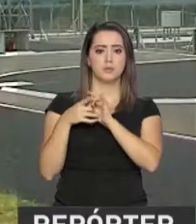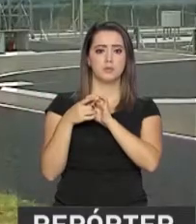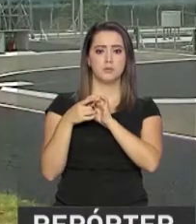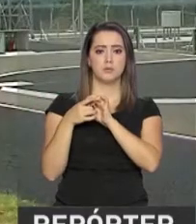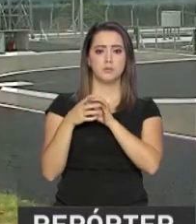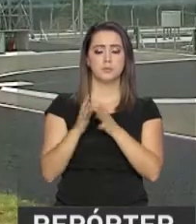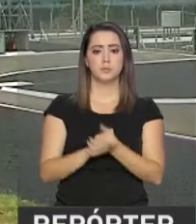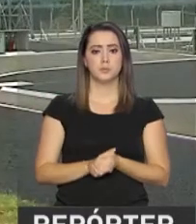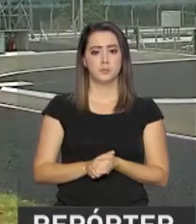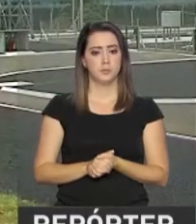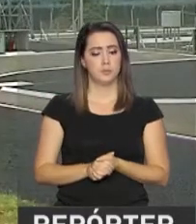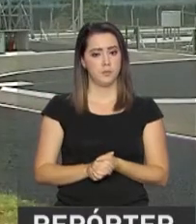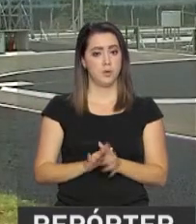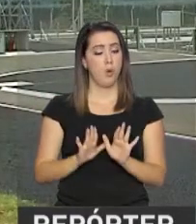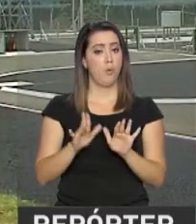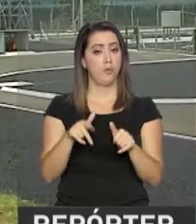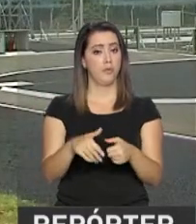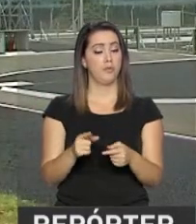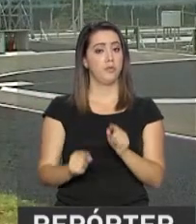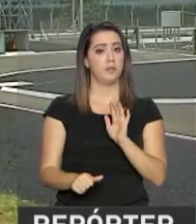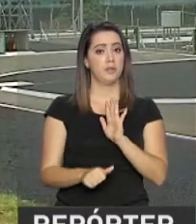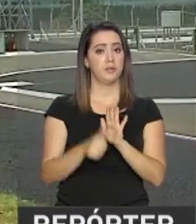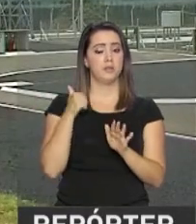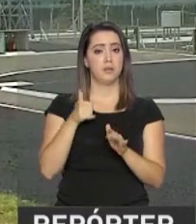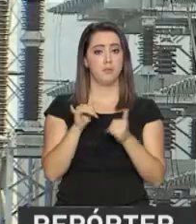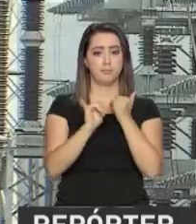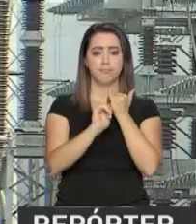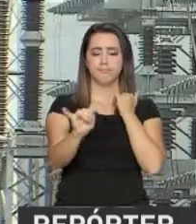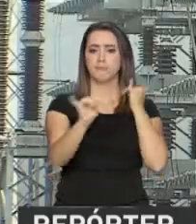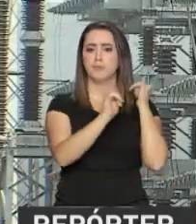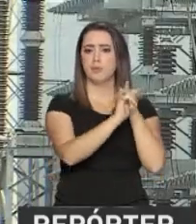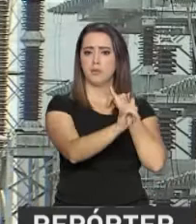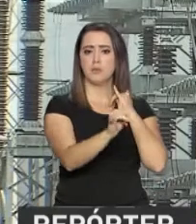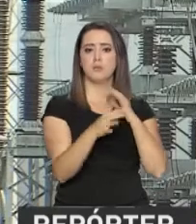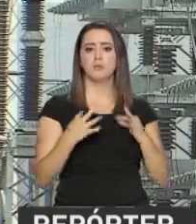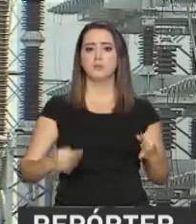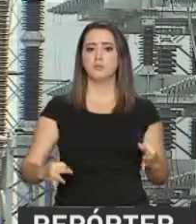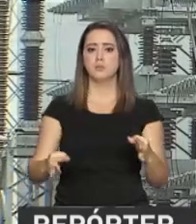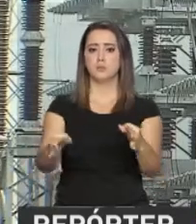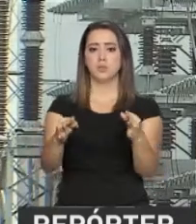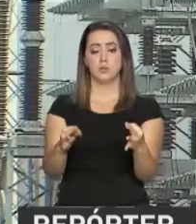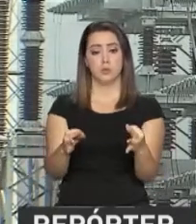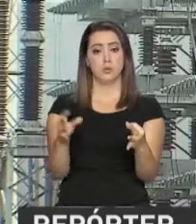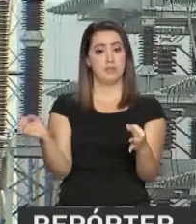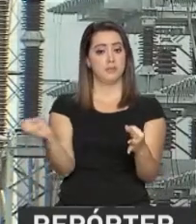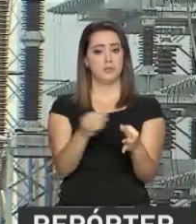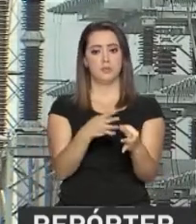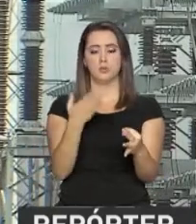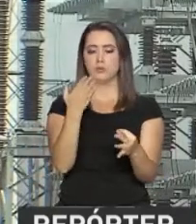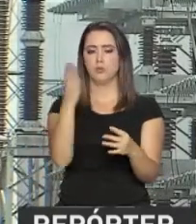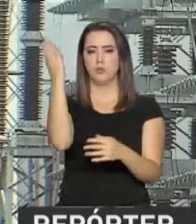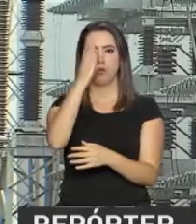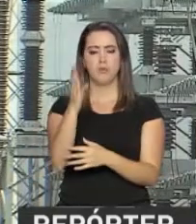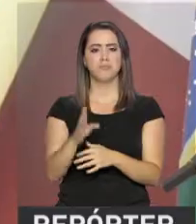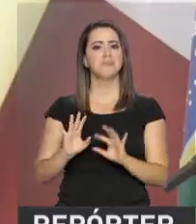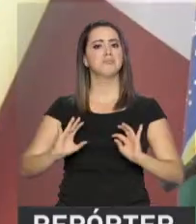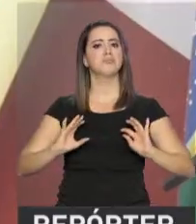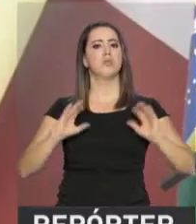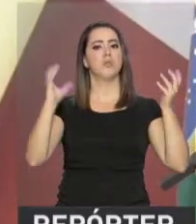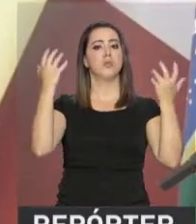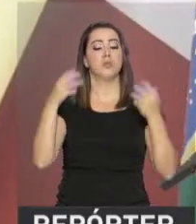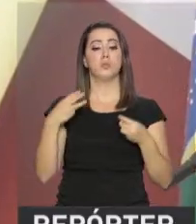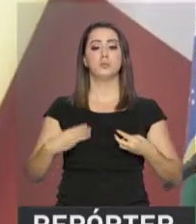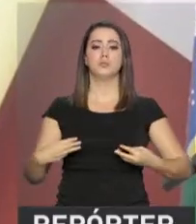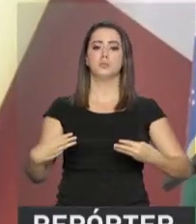a conclusão da primeira fase de uma linha de transmissão de energia com tecnologia ainda inédita no brasil foi comemorada pelo